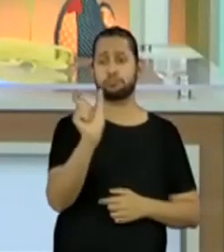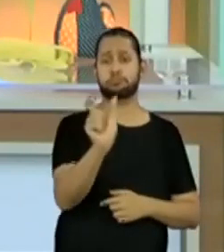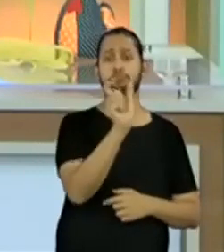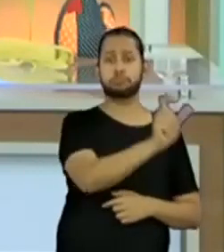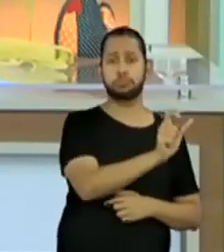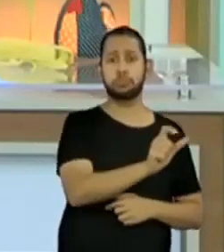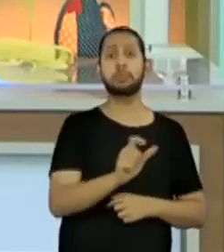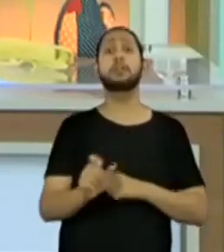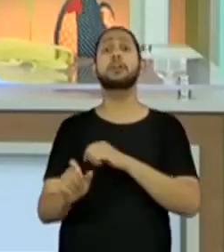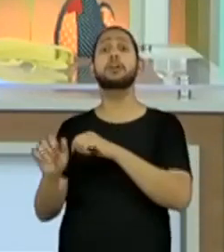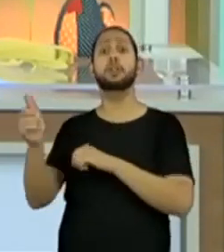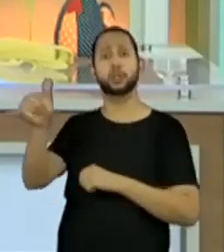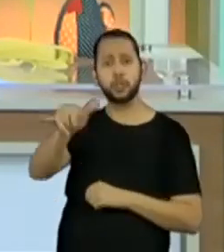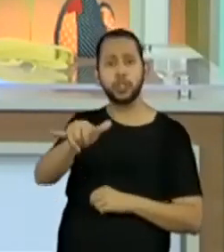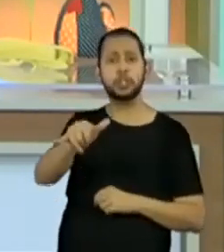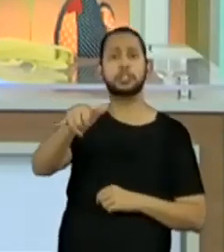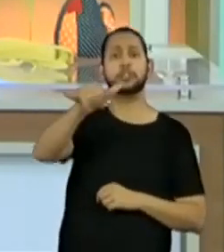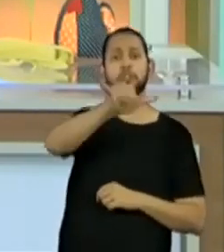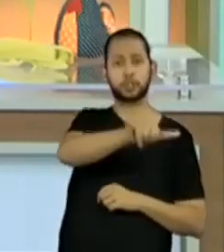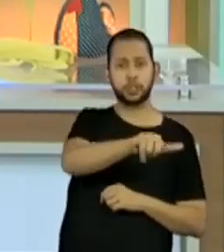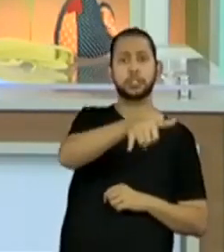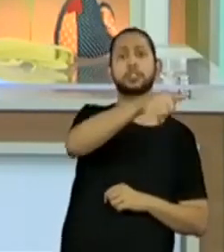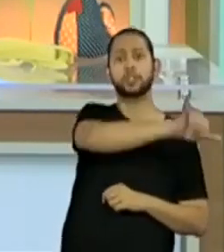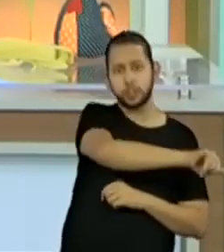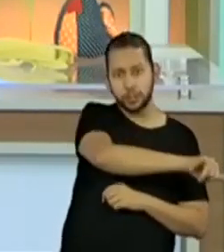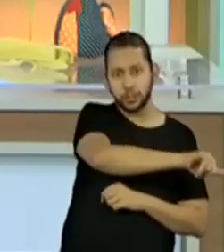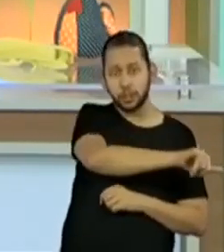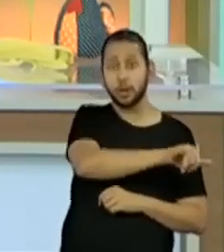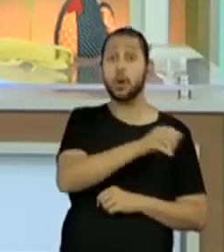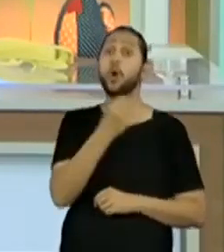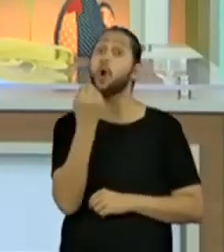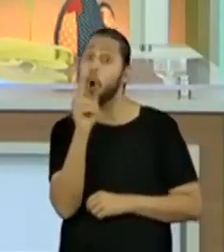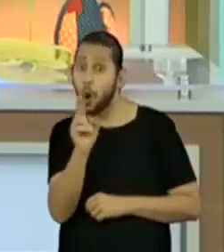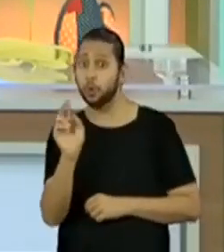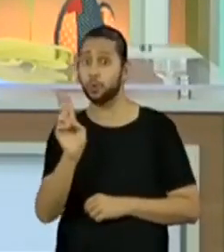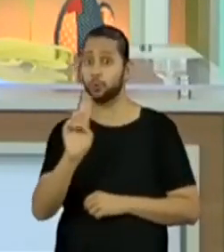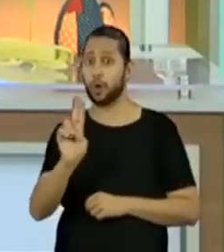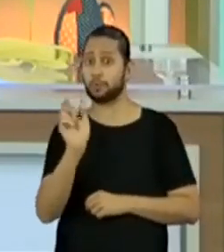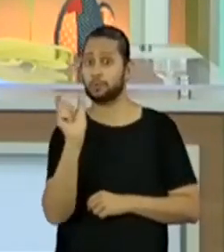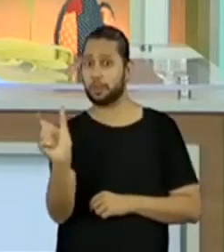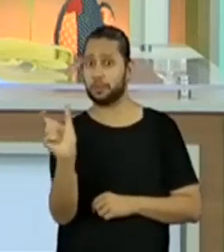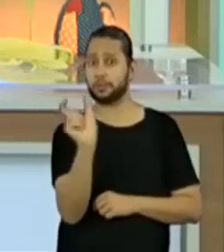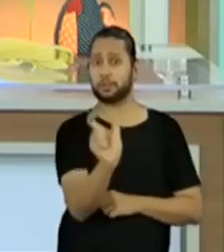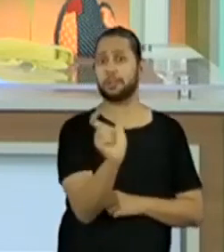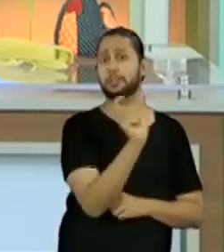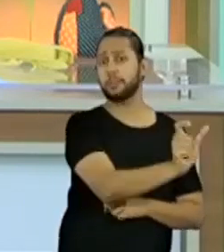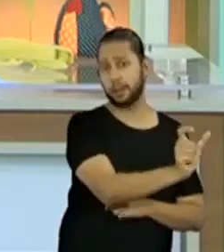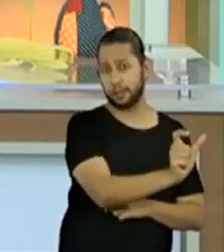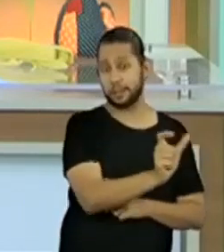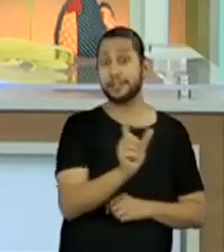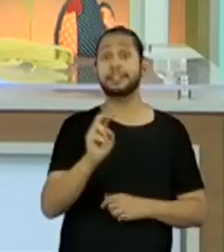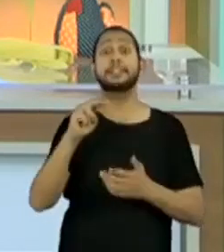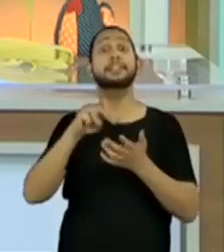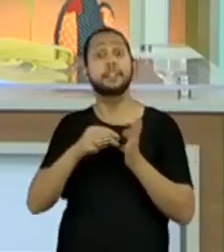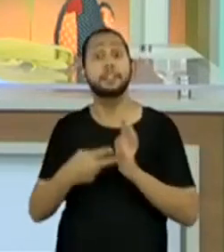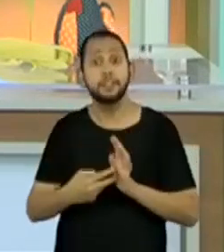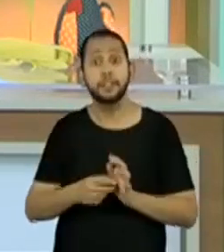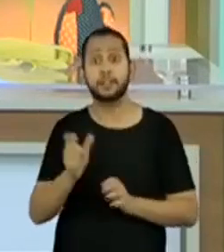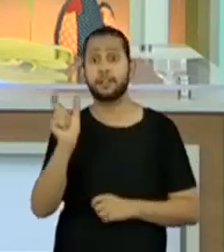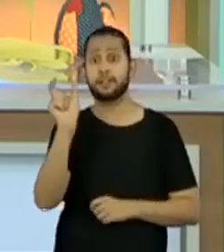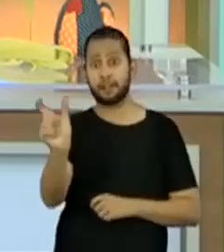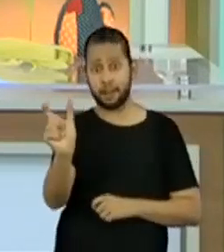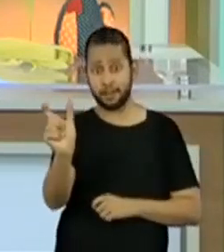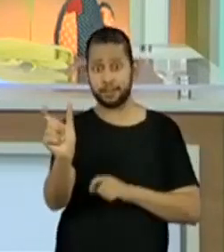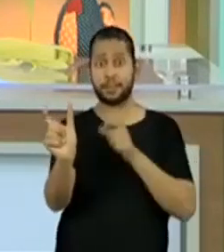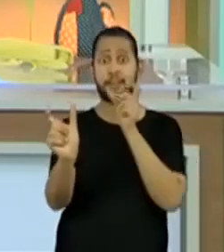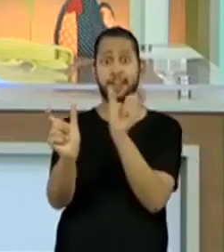vivos ou dos nomes dos seres vivos. E elas representam a transferência de